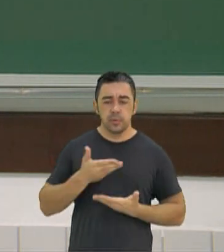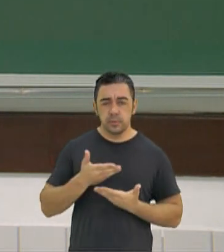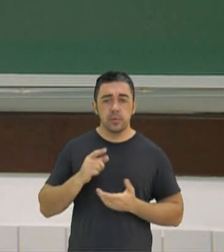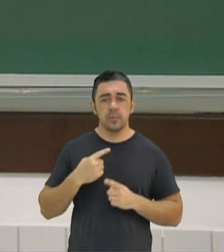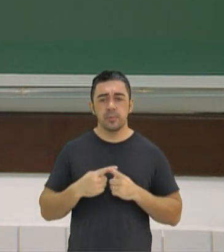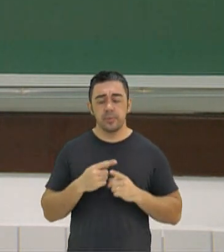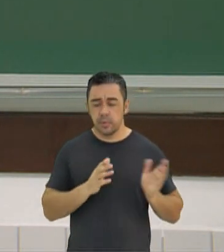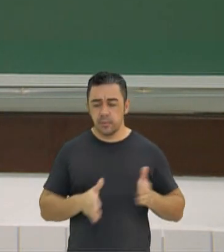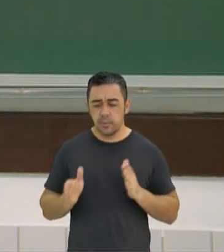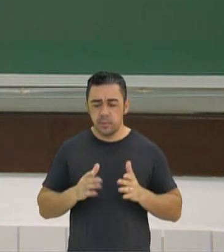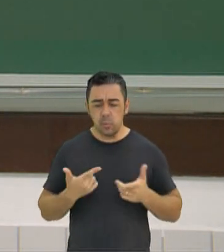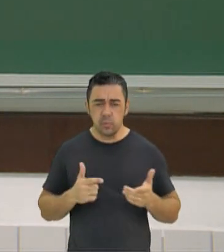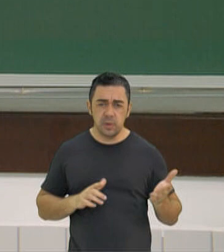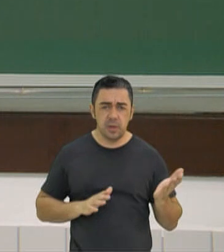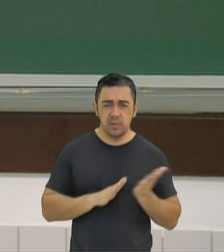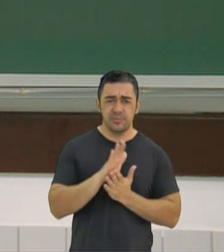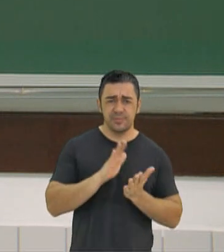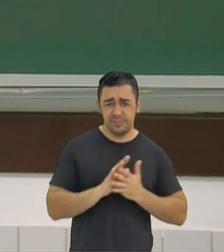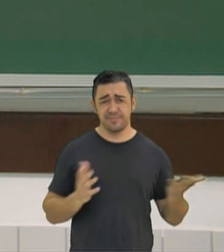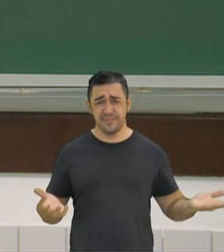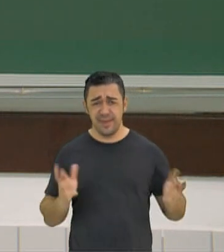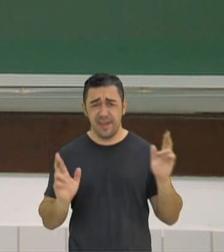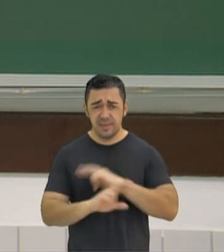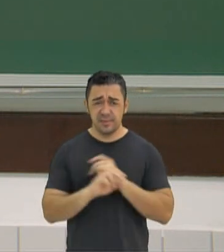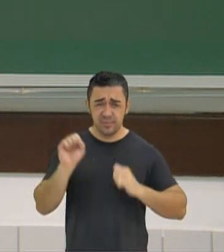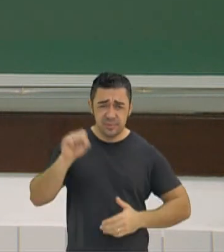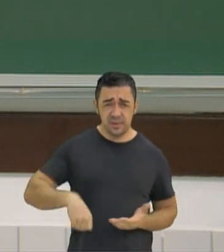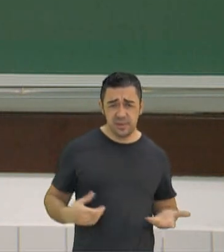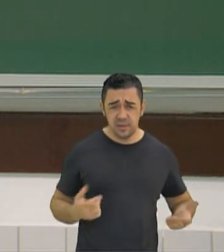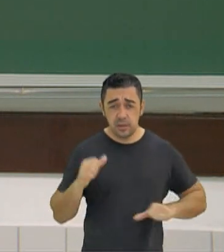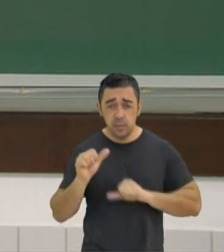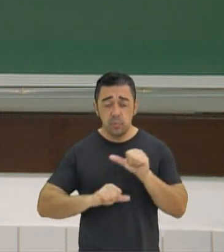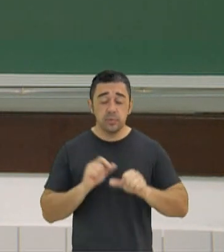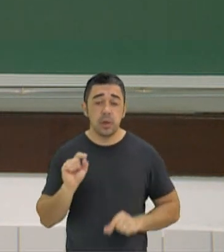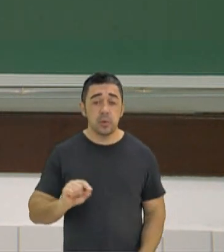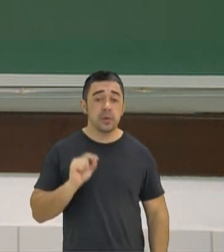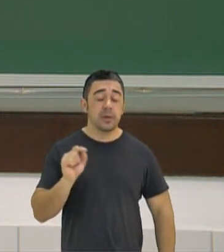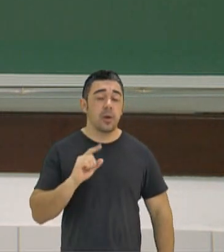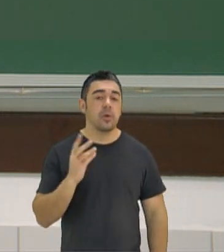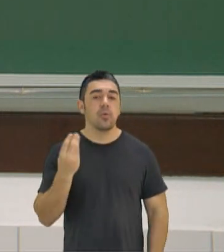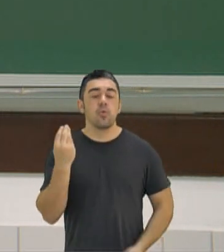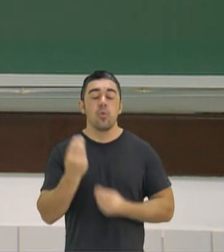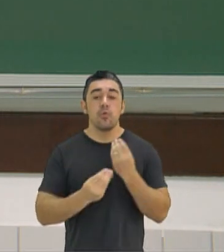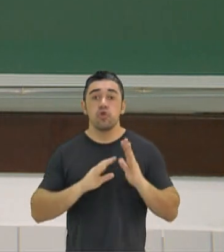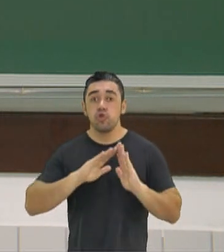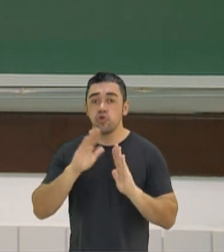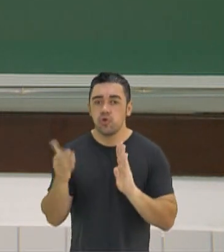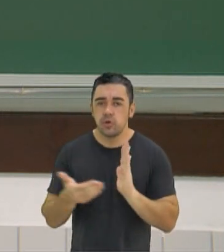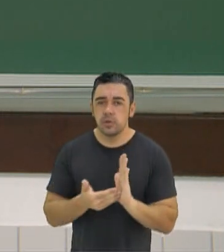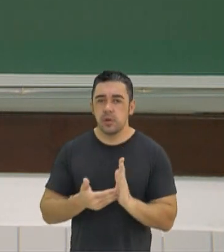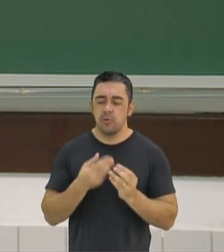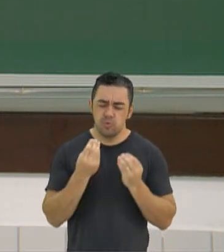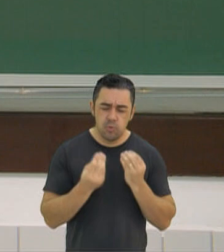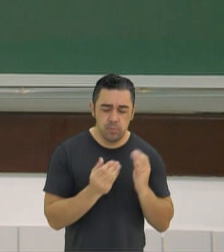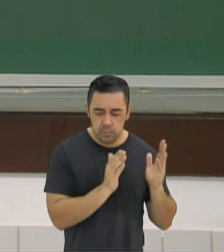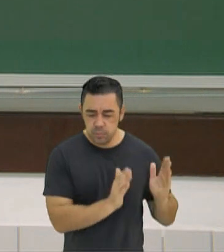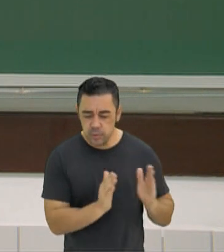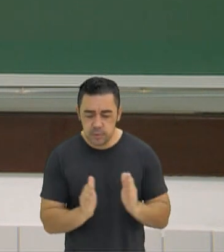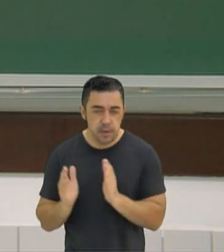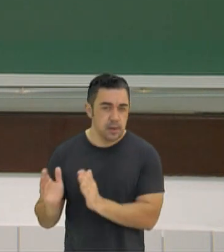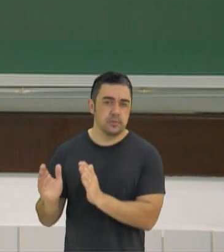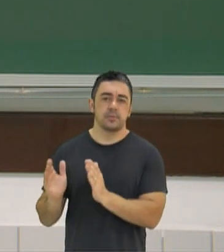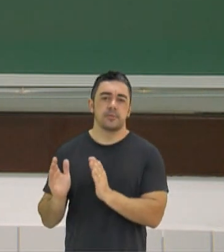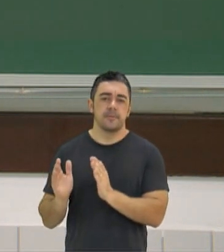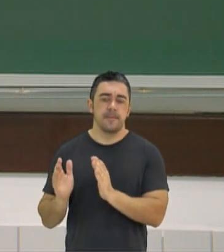têm vinculação com o consumo, claro que tem, a gente deve mudar o integral de todo o